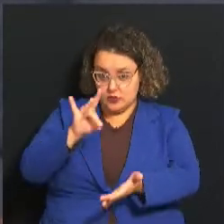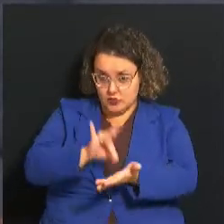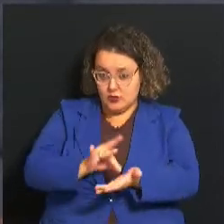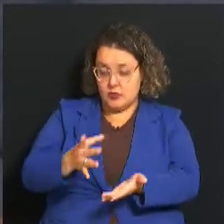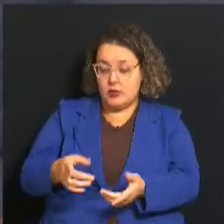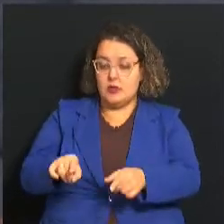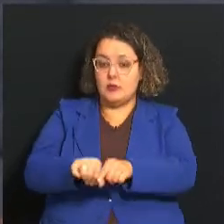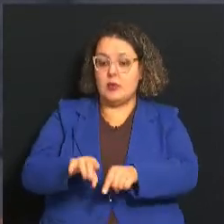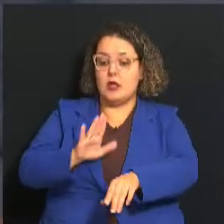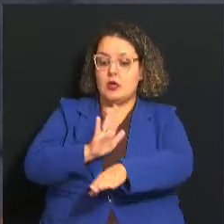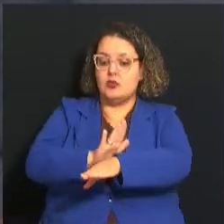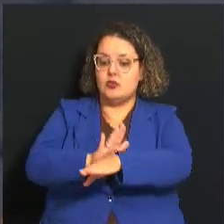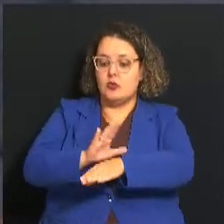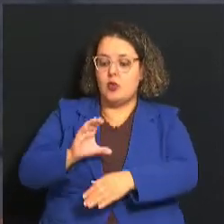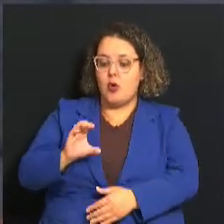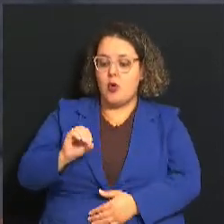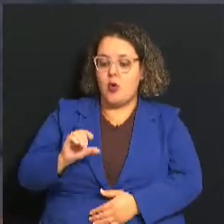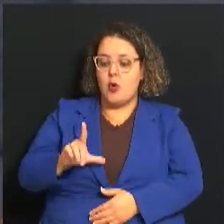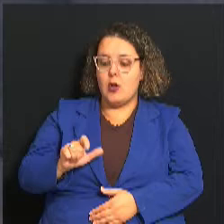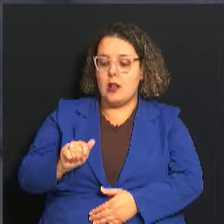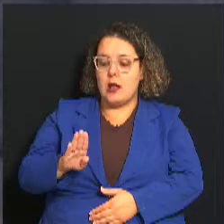colaboradores.